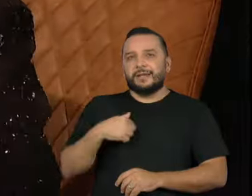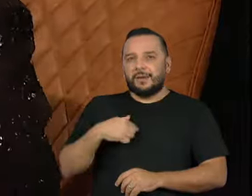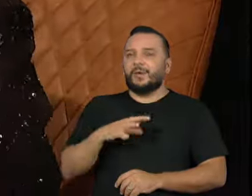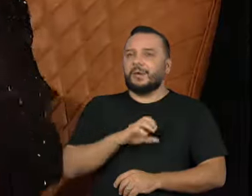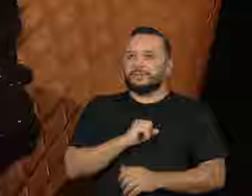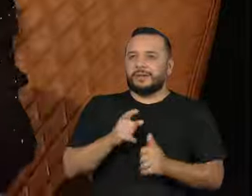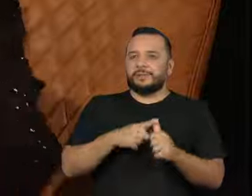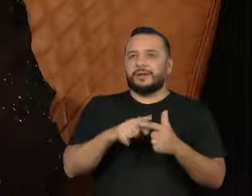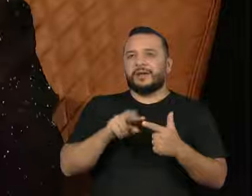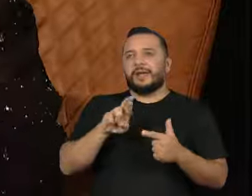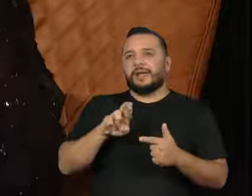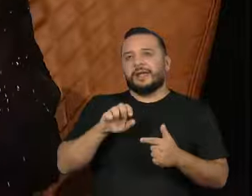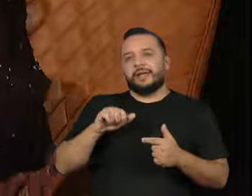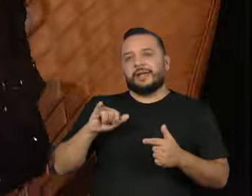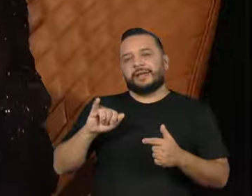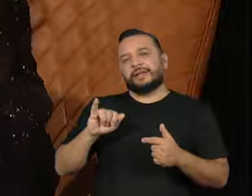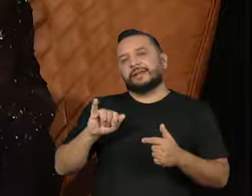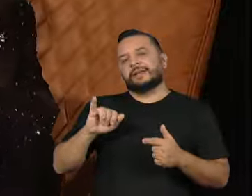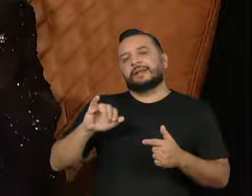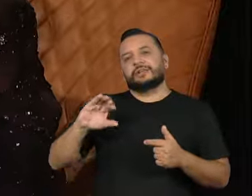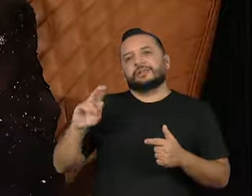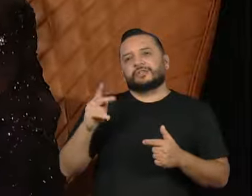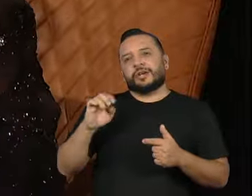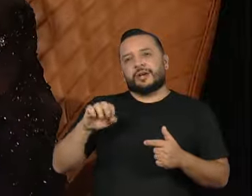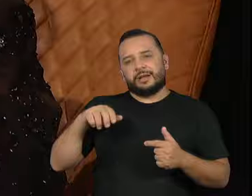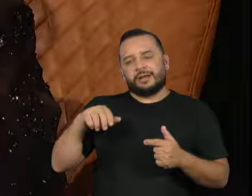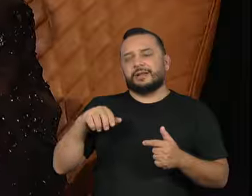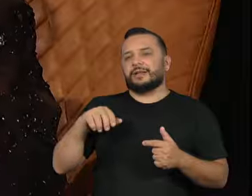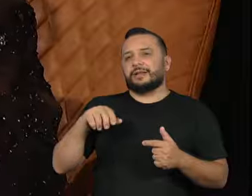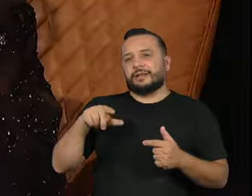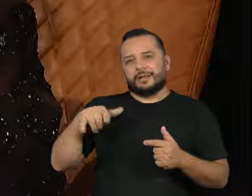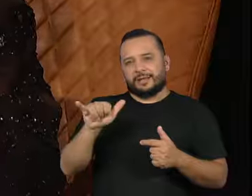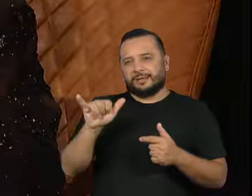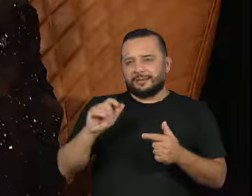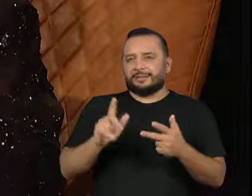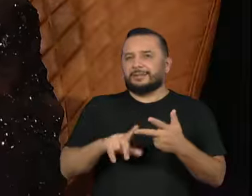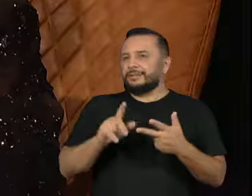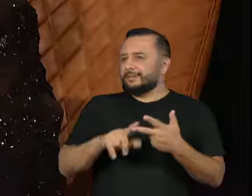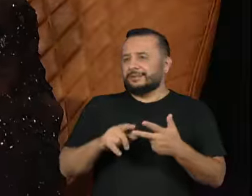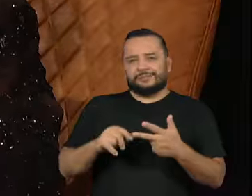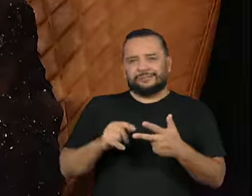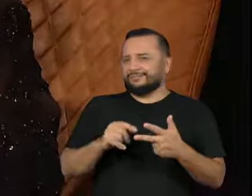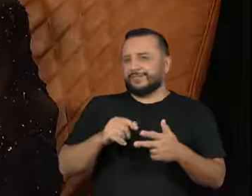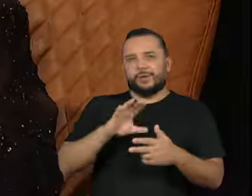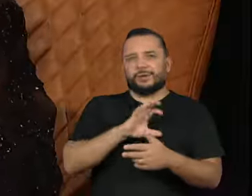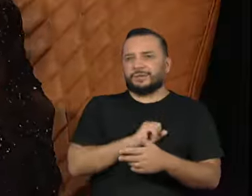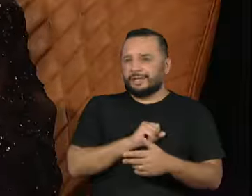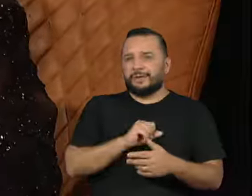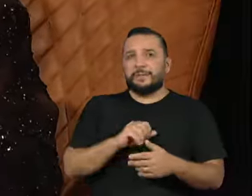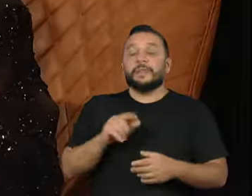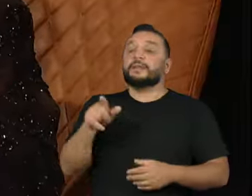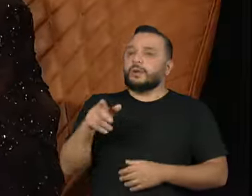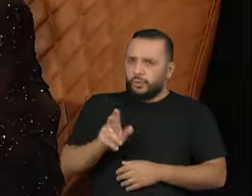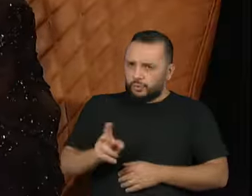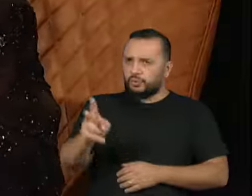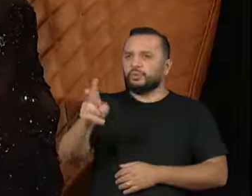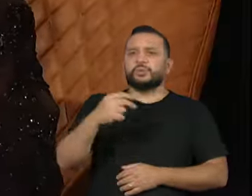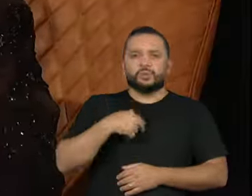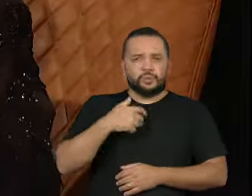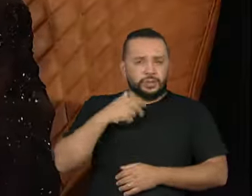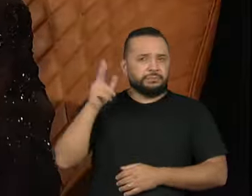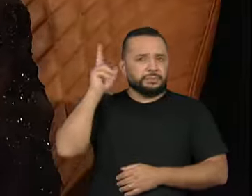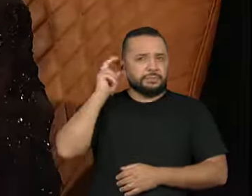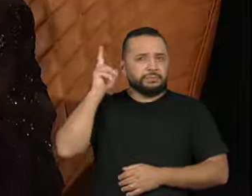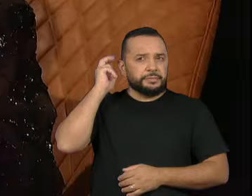Charles, Tony Bennett, eu gostava muito do Sinatra. E, conclusão, E ela falou, então continua escutando isso. Porque